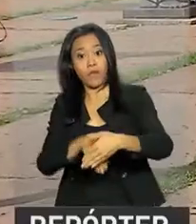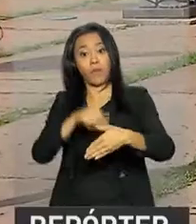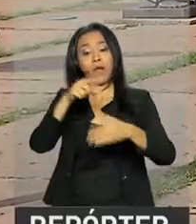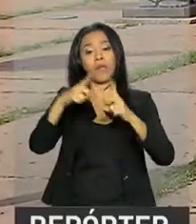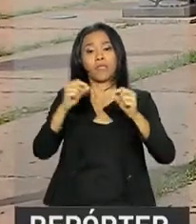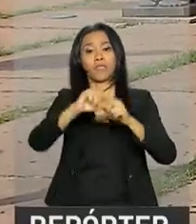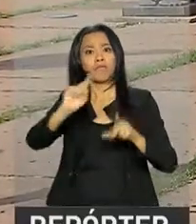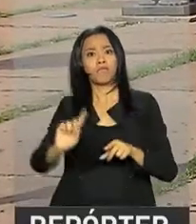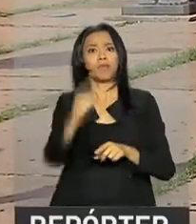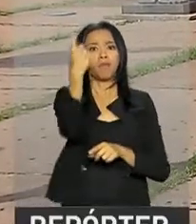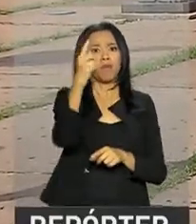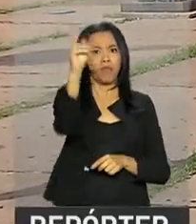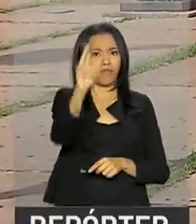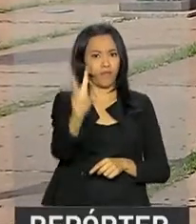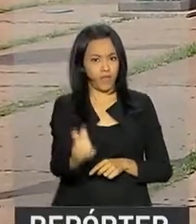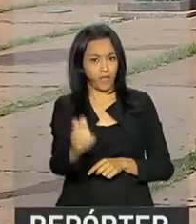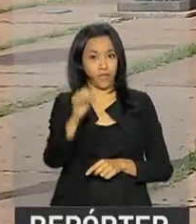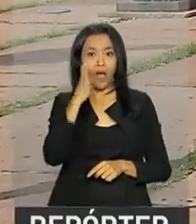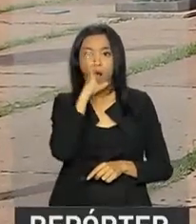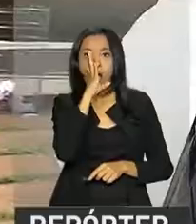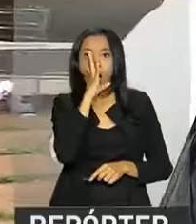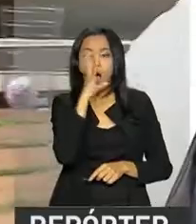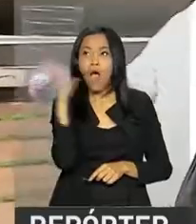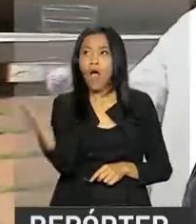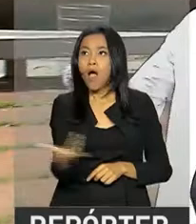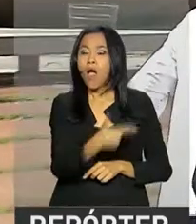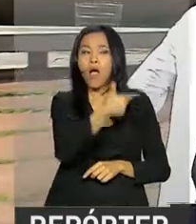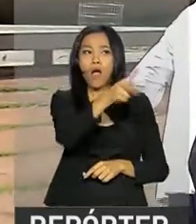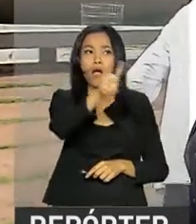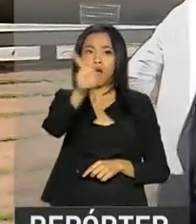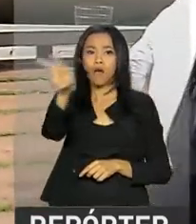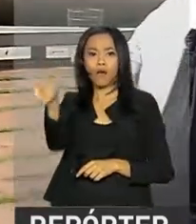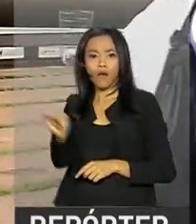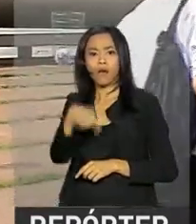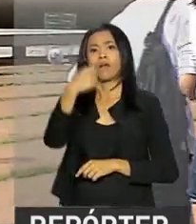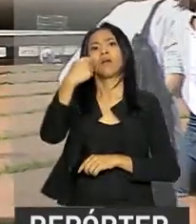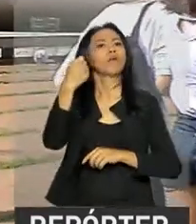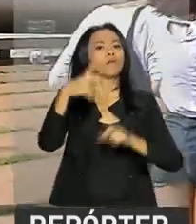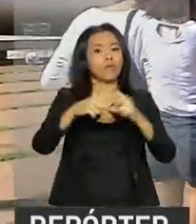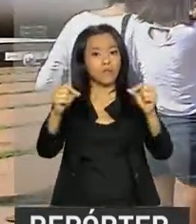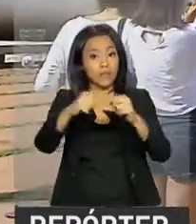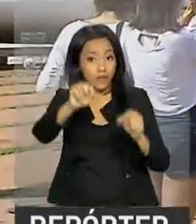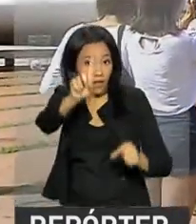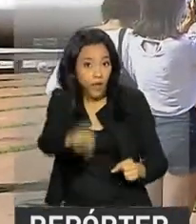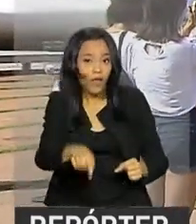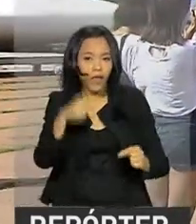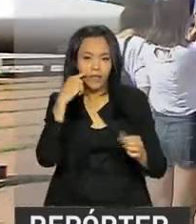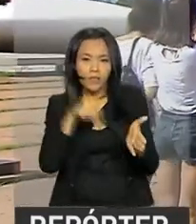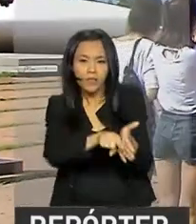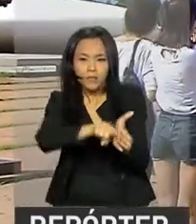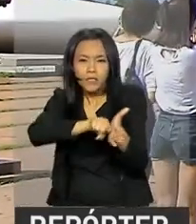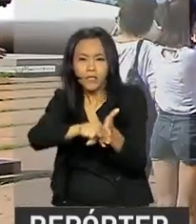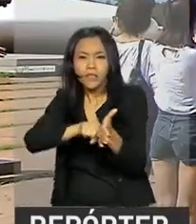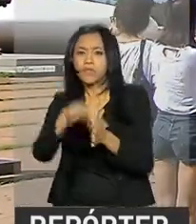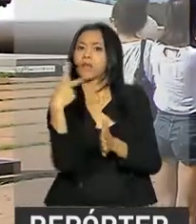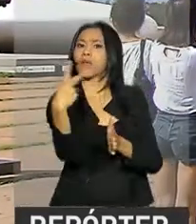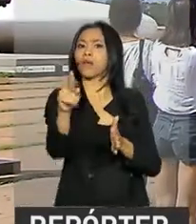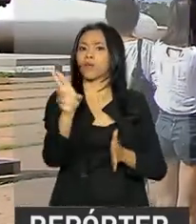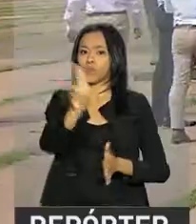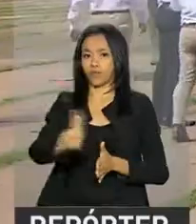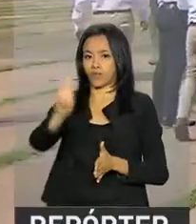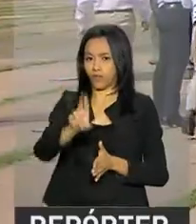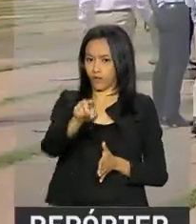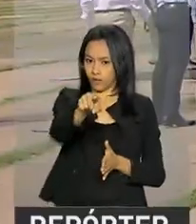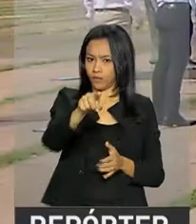está encantada com os monumentos da cidade brasília também é objeto de estudo para sua universidade